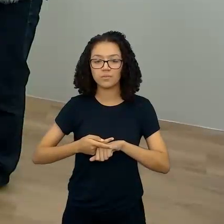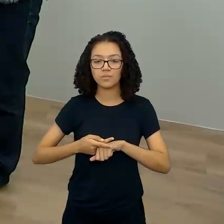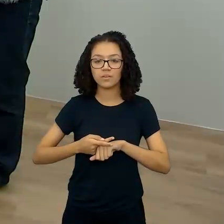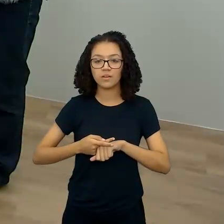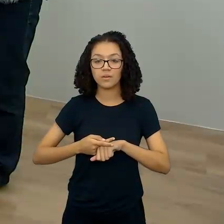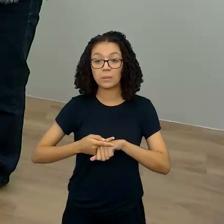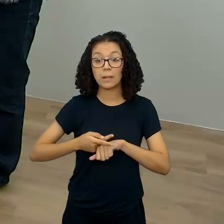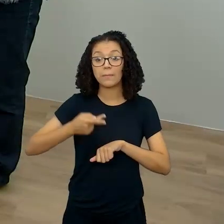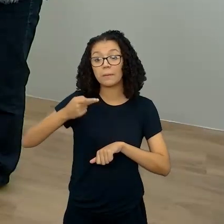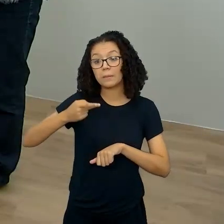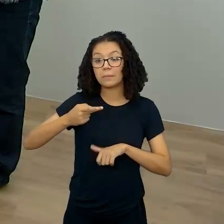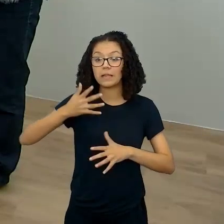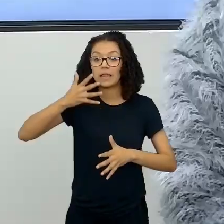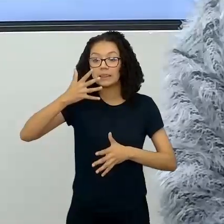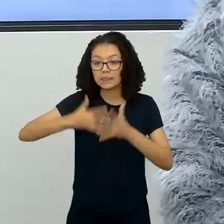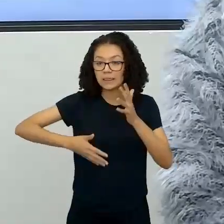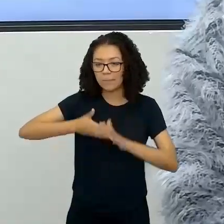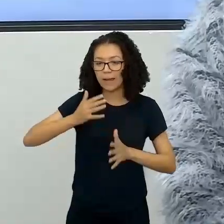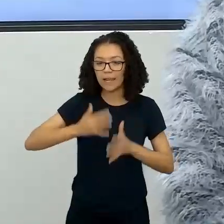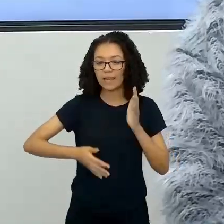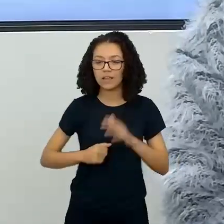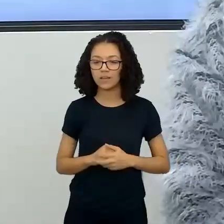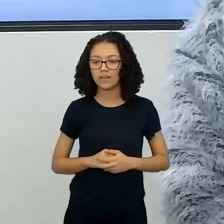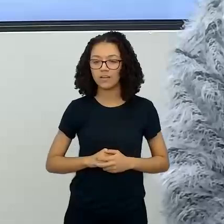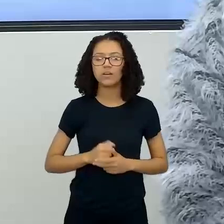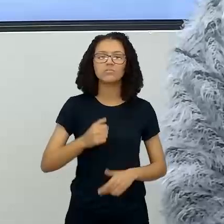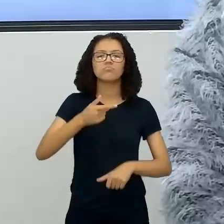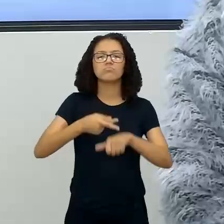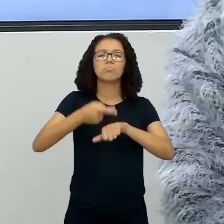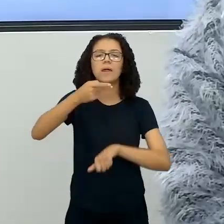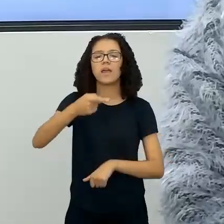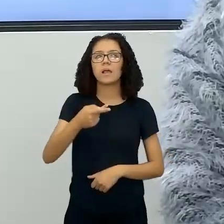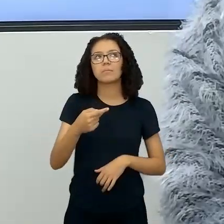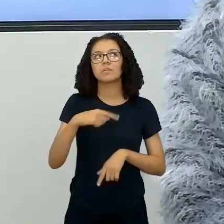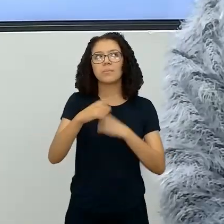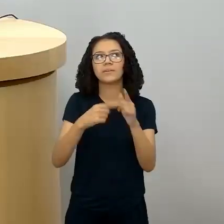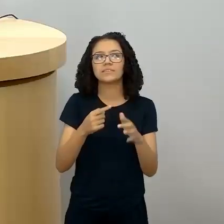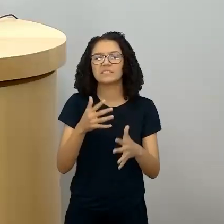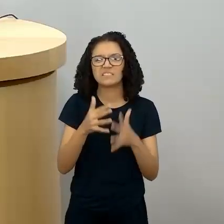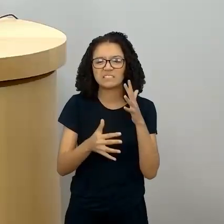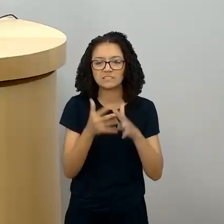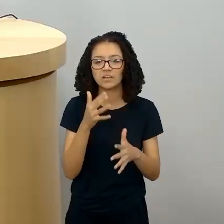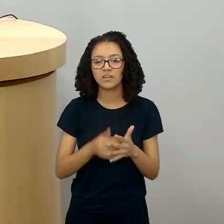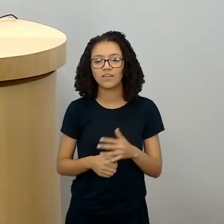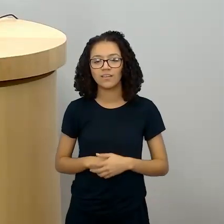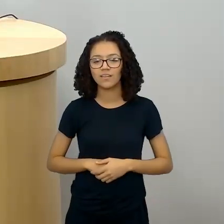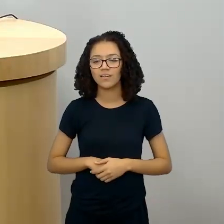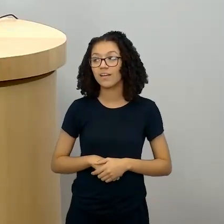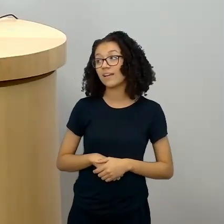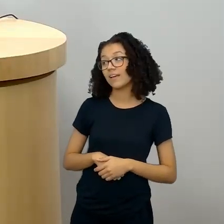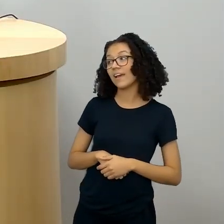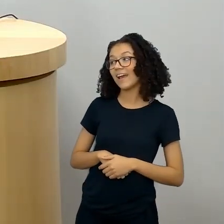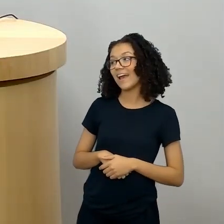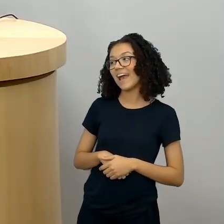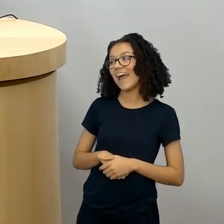vida amorosa pode atrapalhar? Vocês acham que pode? Não é. Olha, eu acho que nesse caso